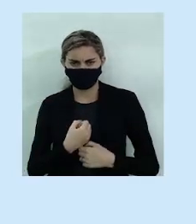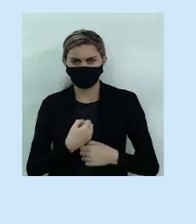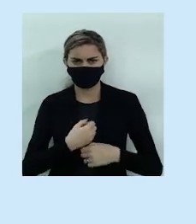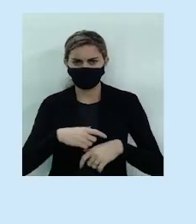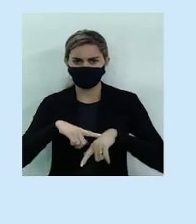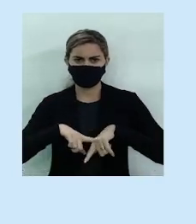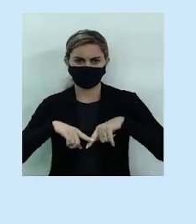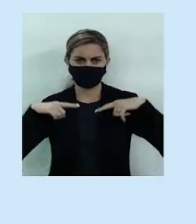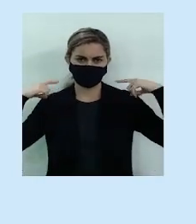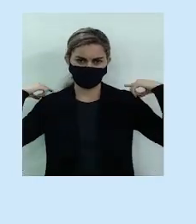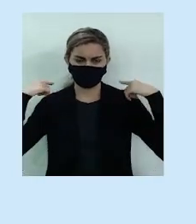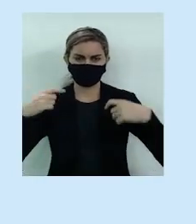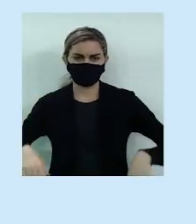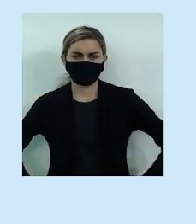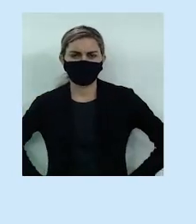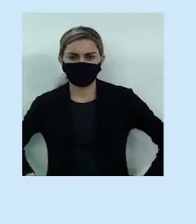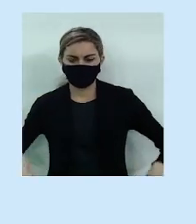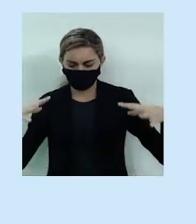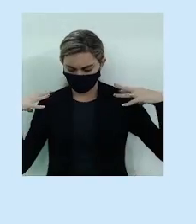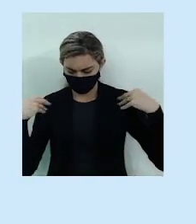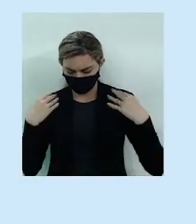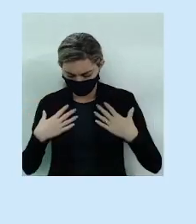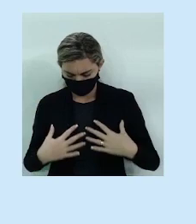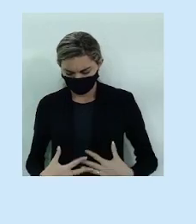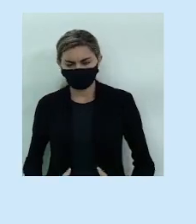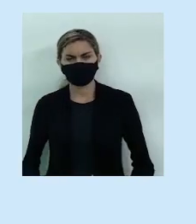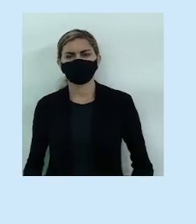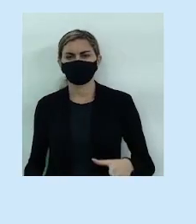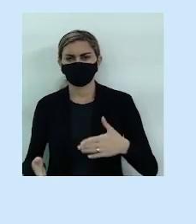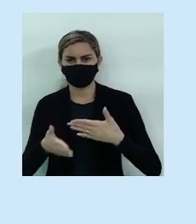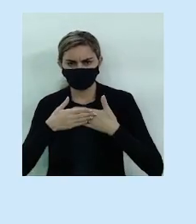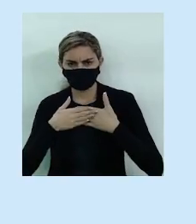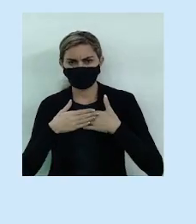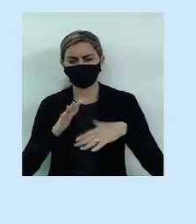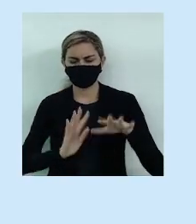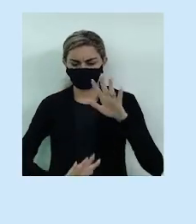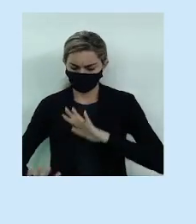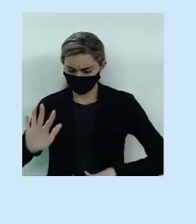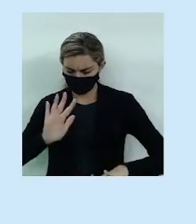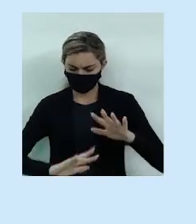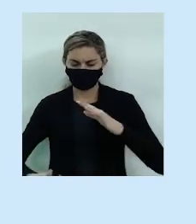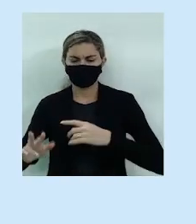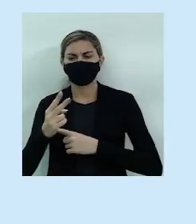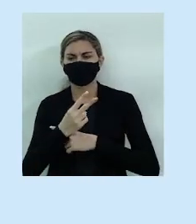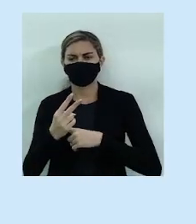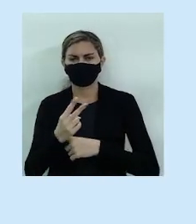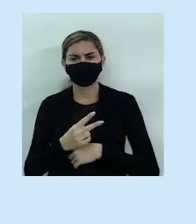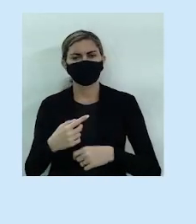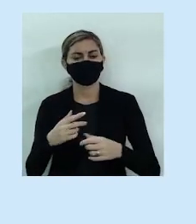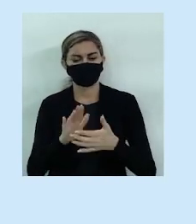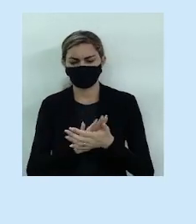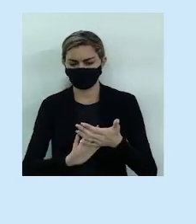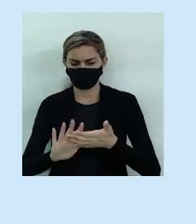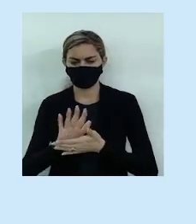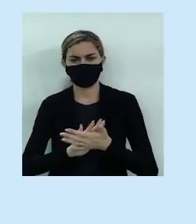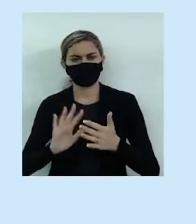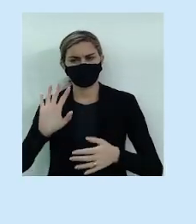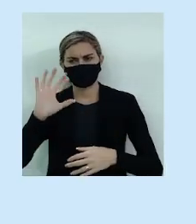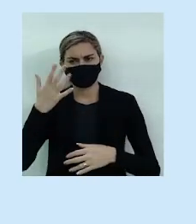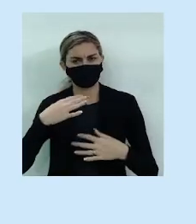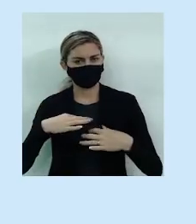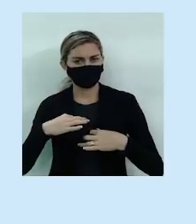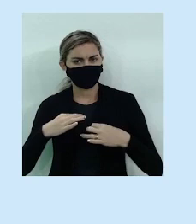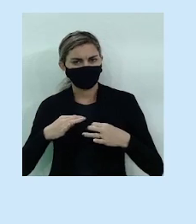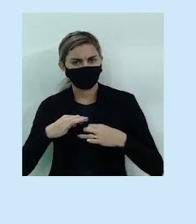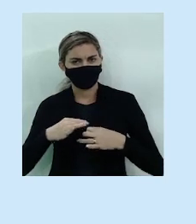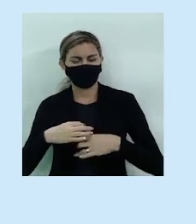costas. Precisa realmente que a gente esteja todo cuidadinho, né, com todo o cuidado do mundo, para que nada aconteça nem com a nossa roupa,